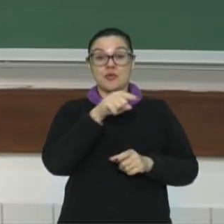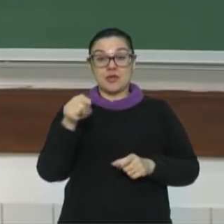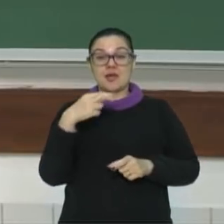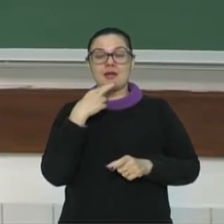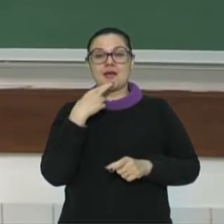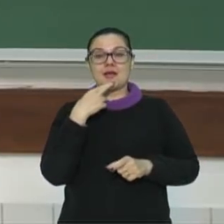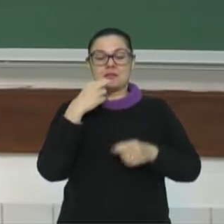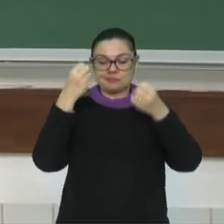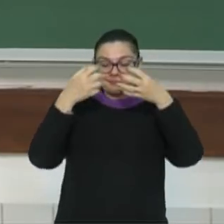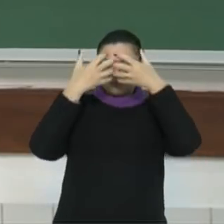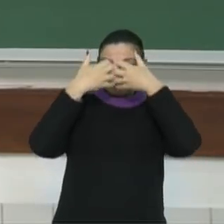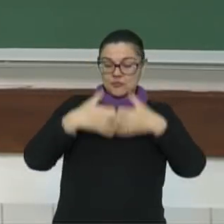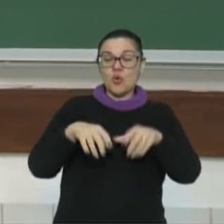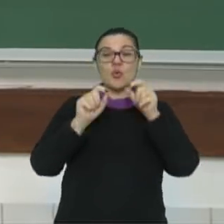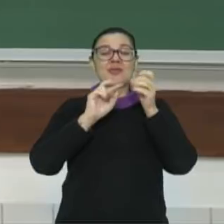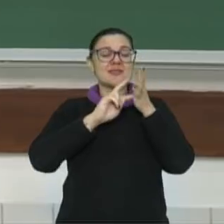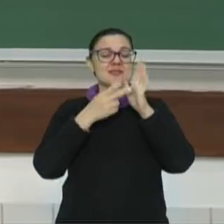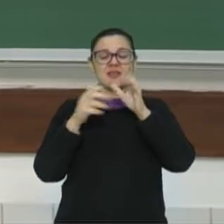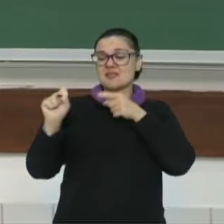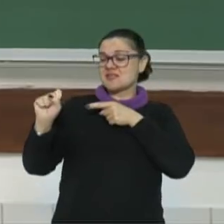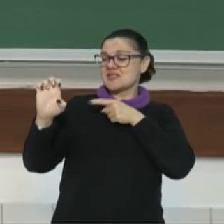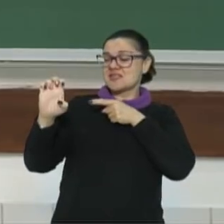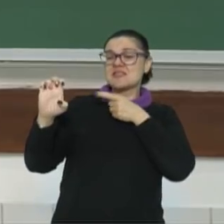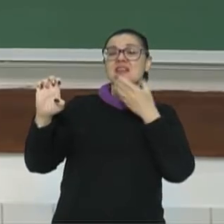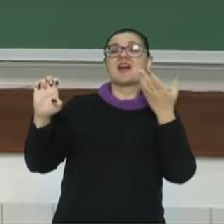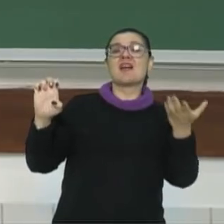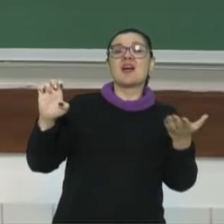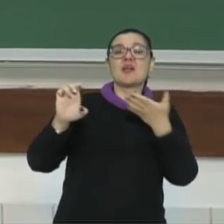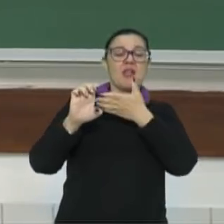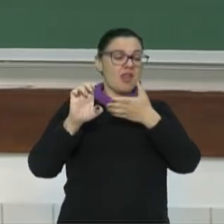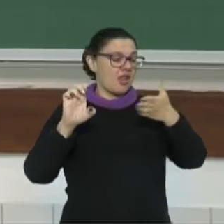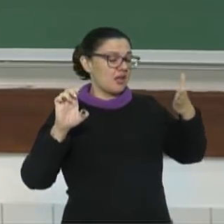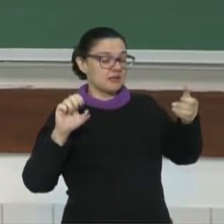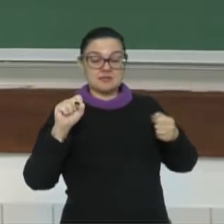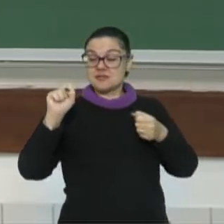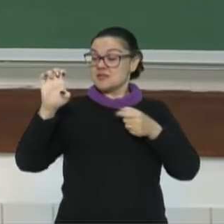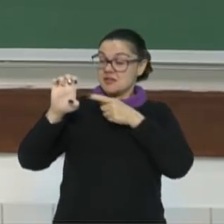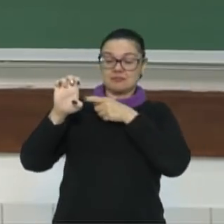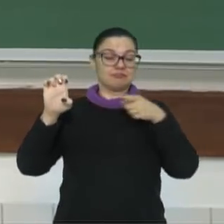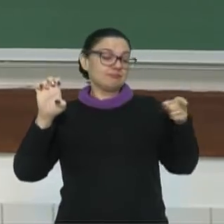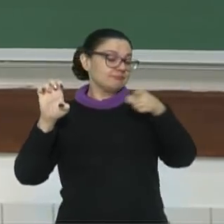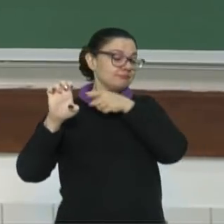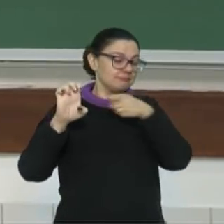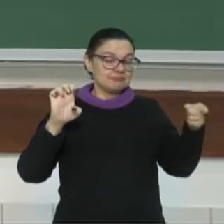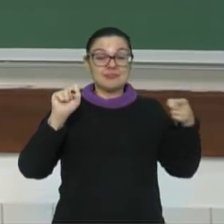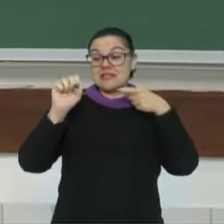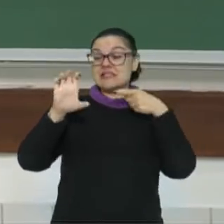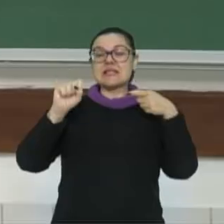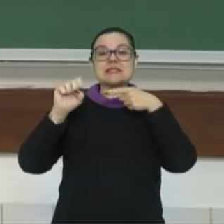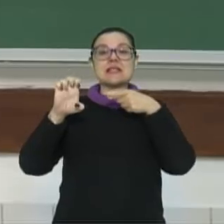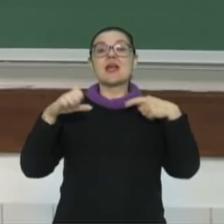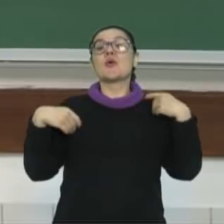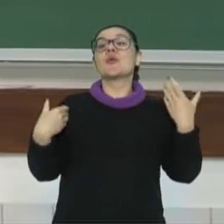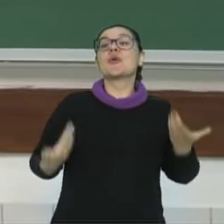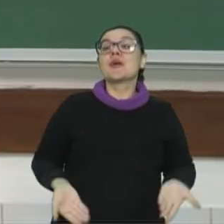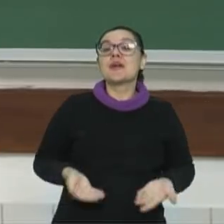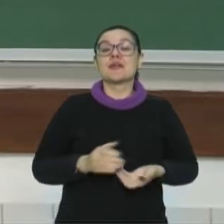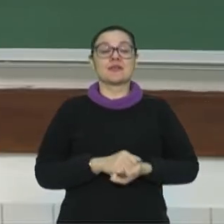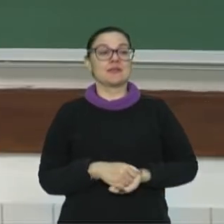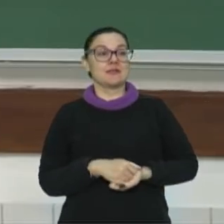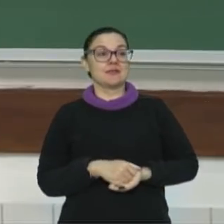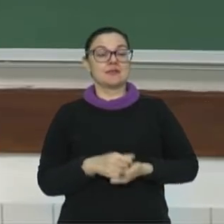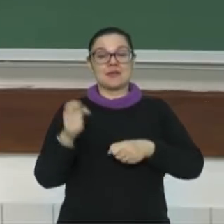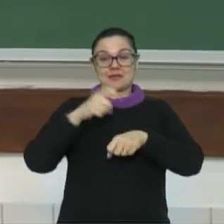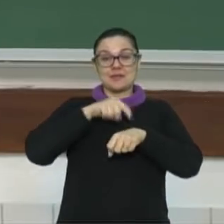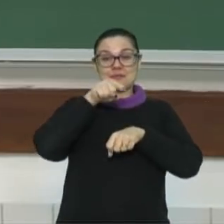que você pense o que o se, né? Se, frases, se isso, se aquilo. Esse se, essa conjunção significa o